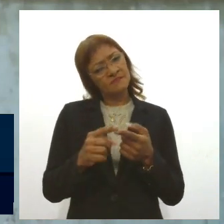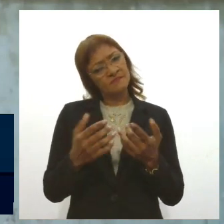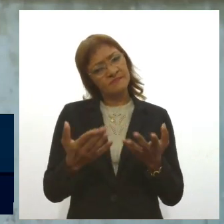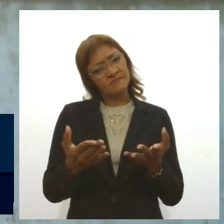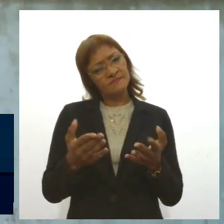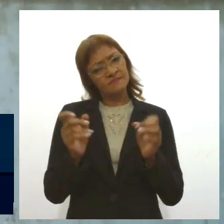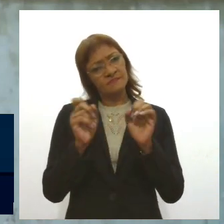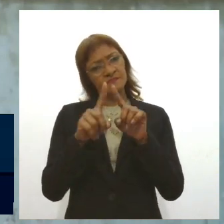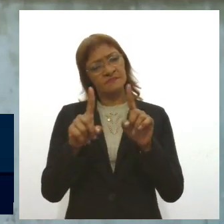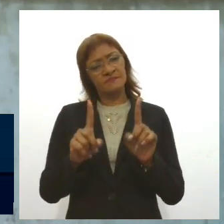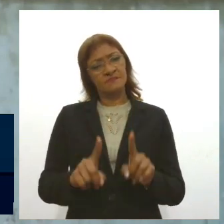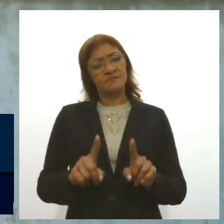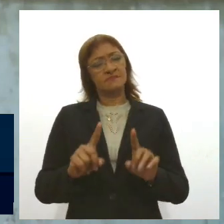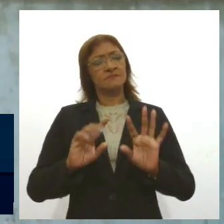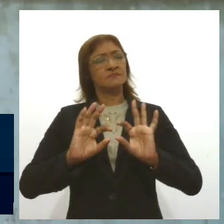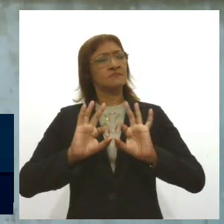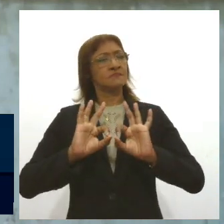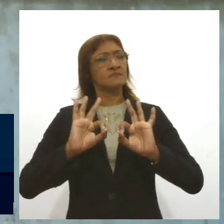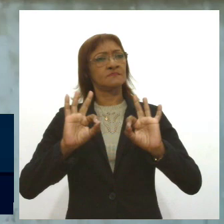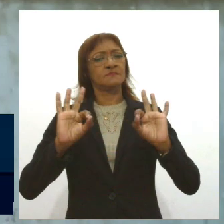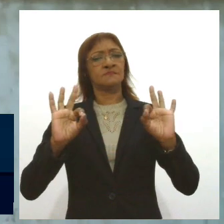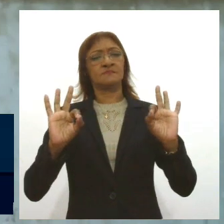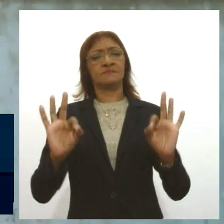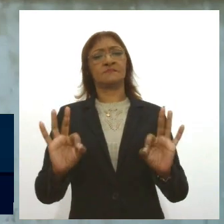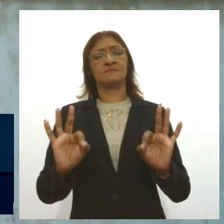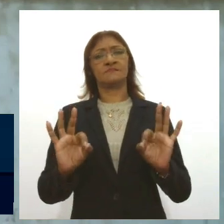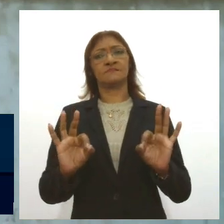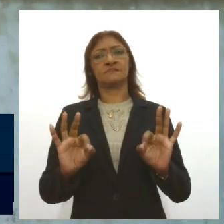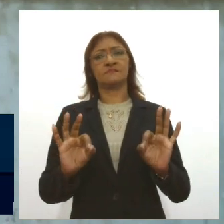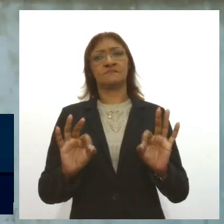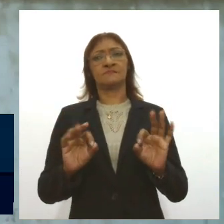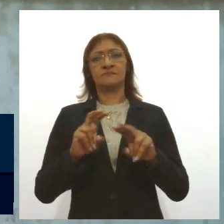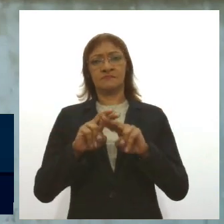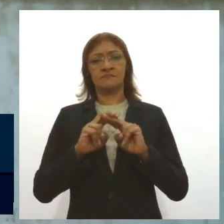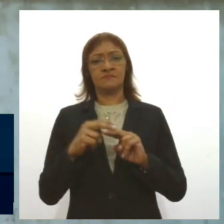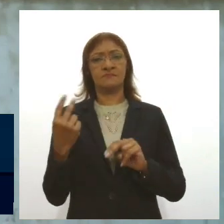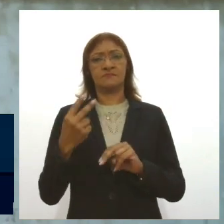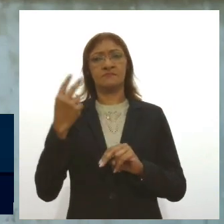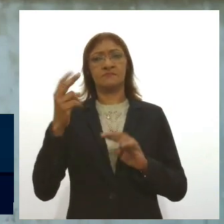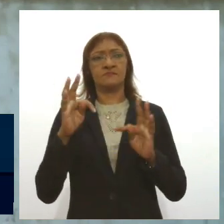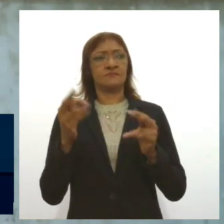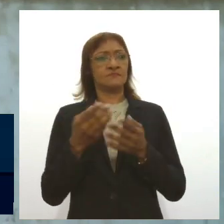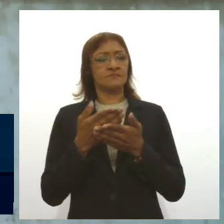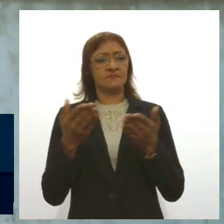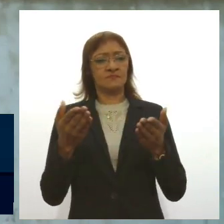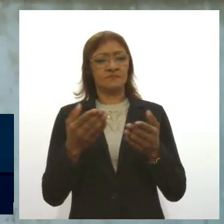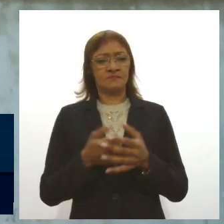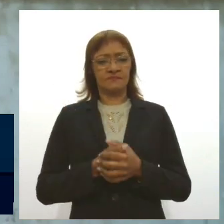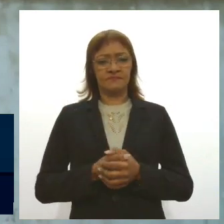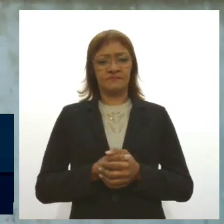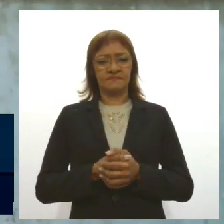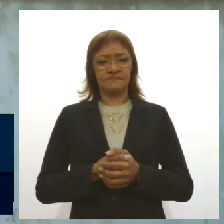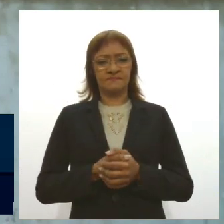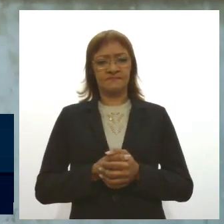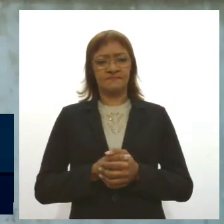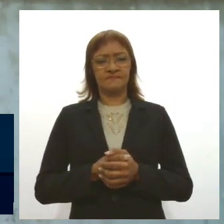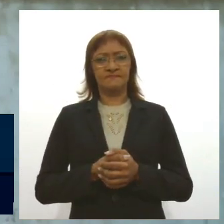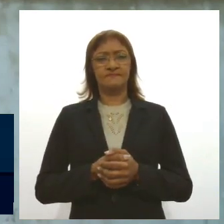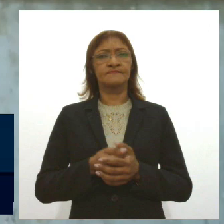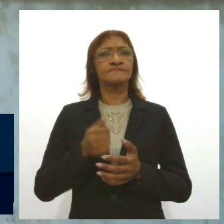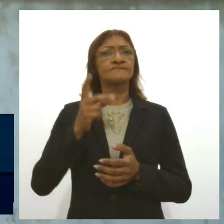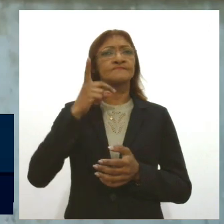pessoa extraordinária. Esse o senhor tem o reconhecimento de todos. Quando a deputada Maria